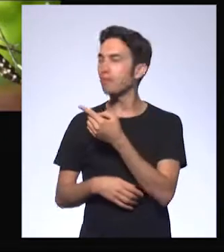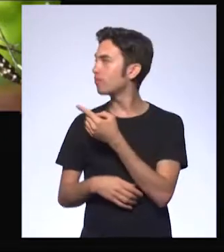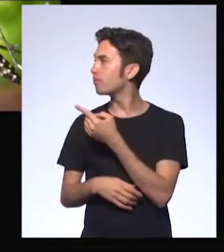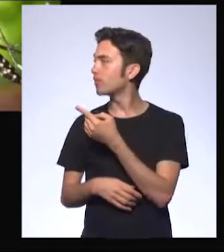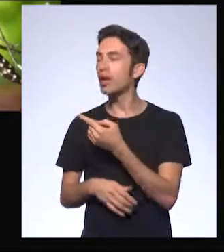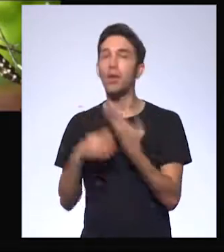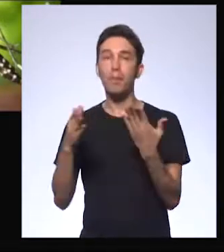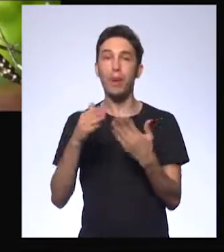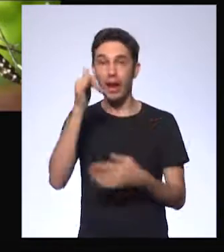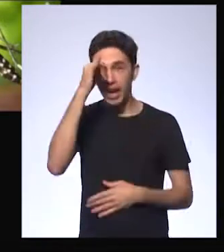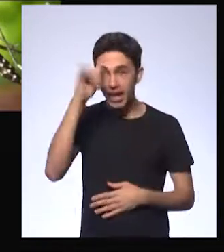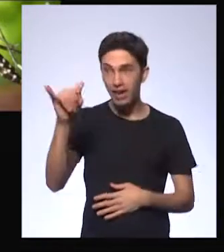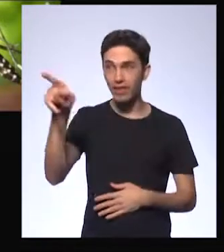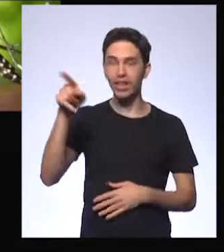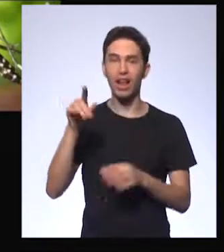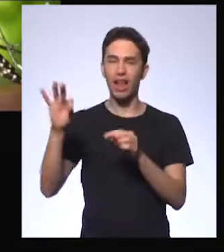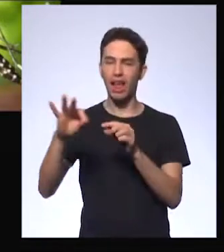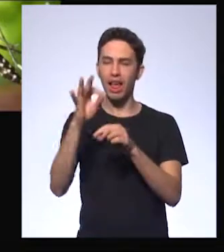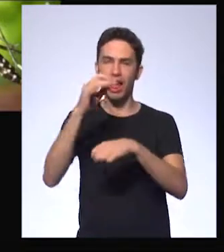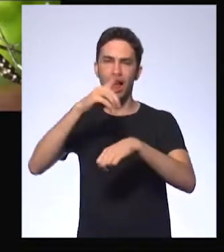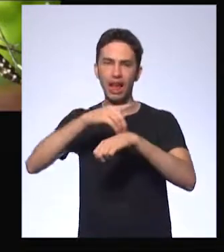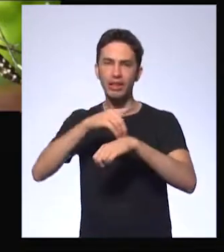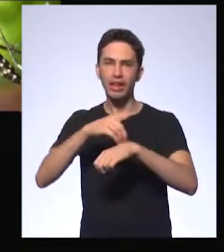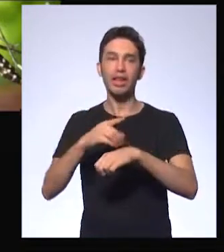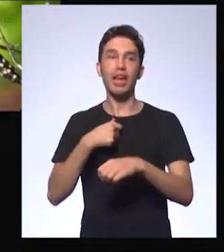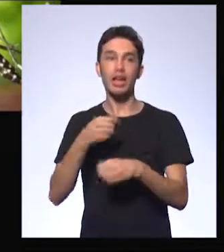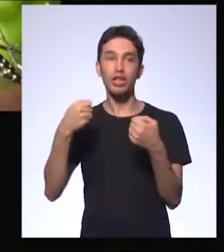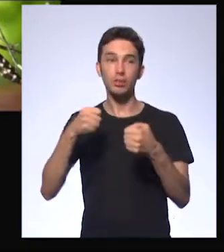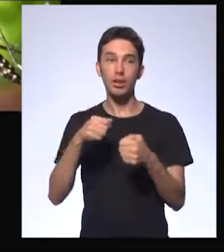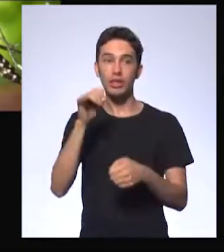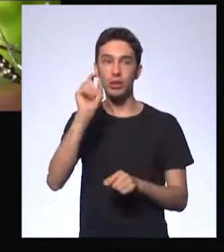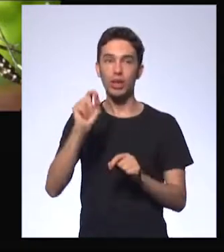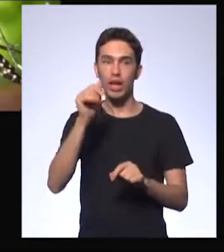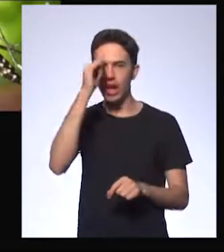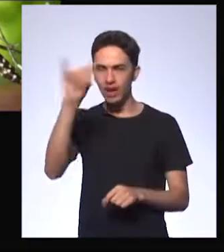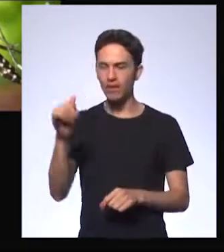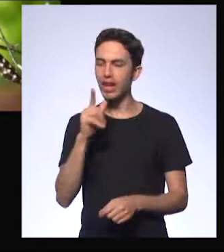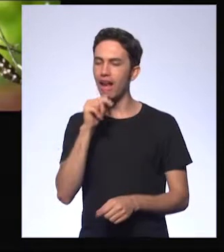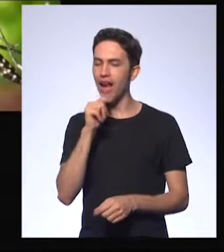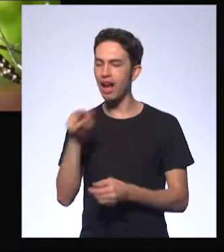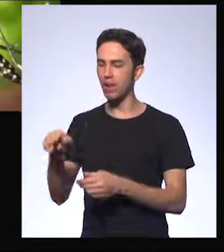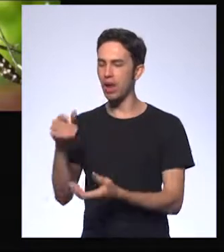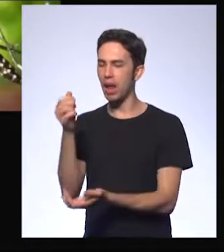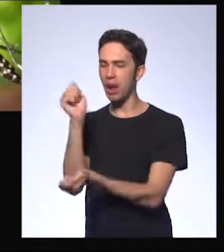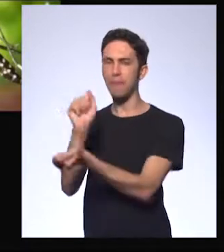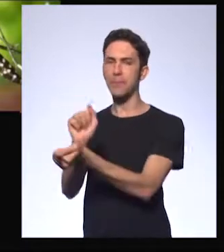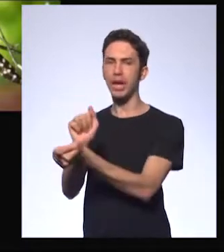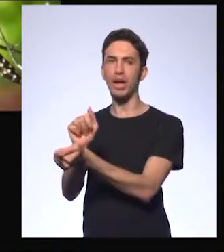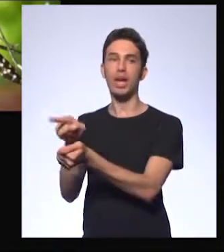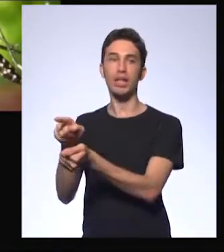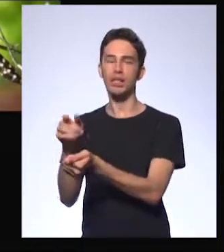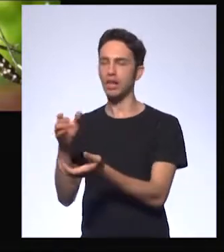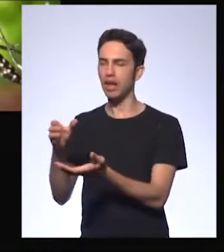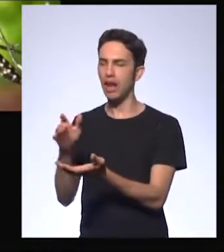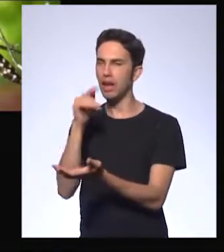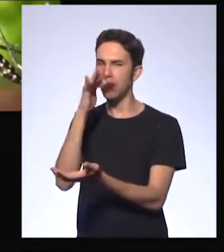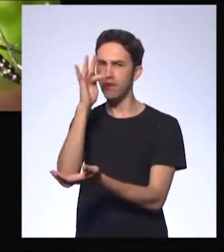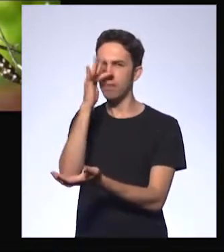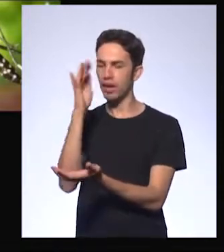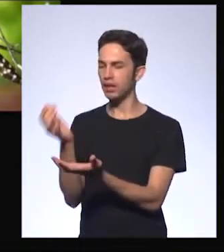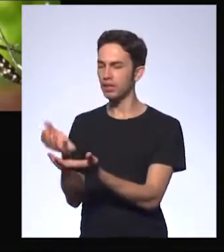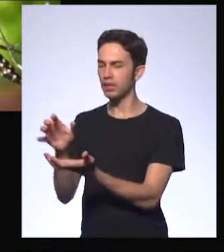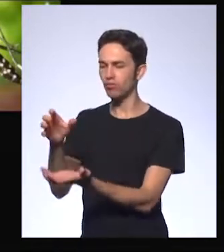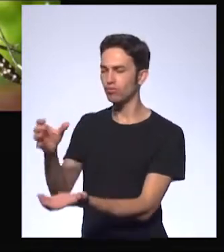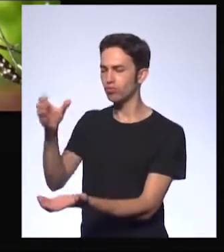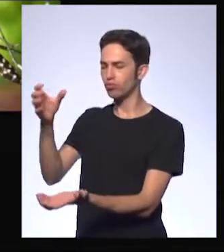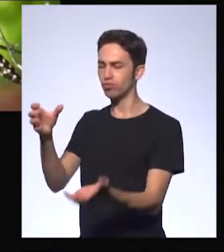prevenir a dengue, devemos manter o mosquito longe, não deixando a água parada nos vasinhos de plantas. Isso é um fato, porque já que